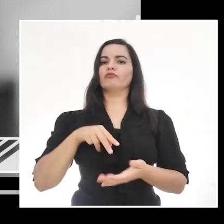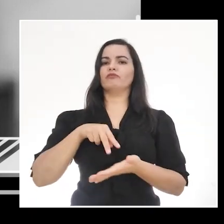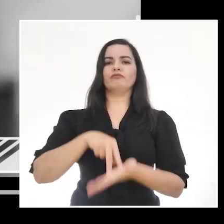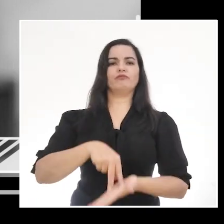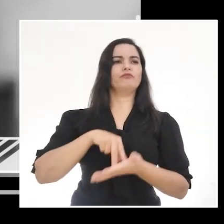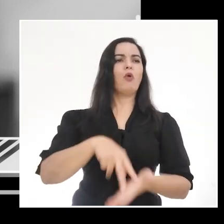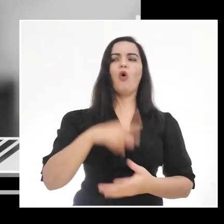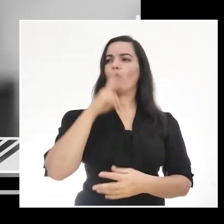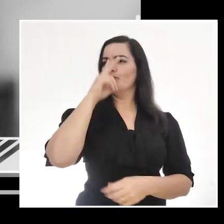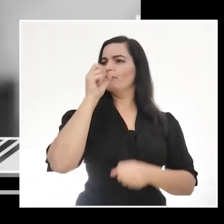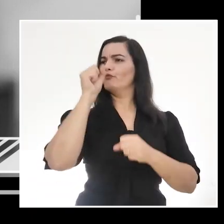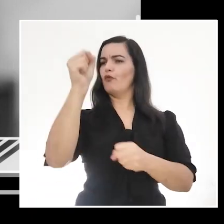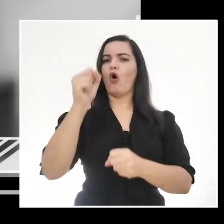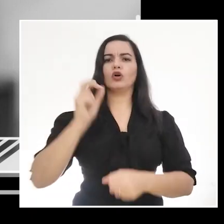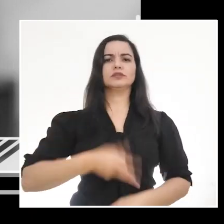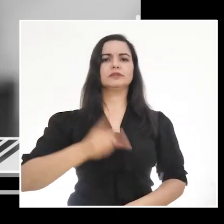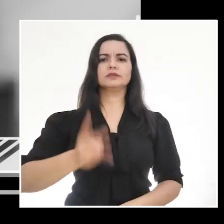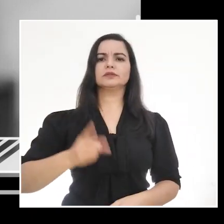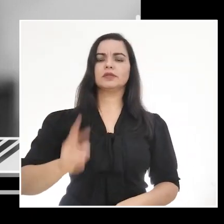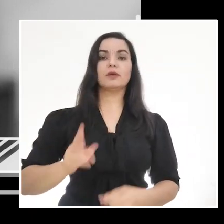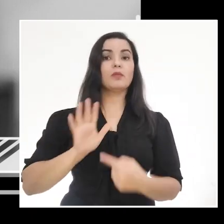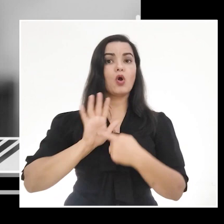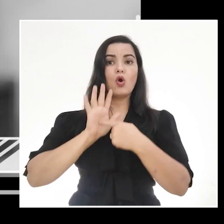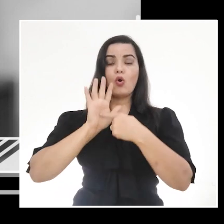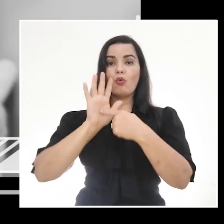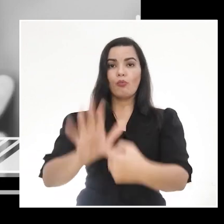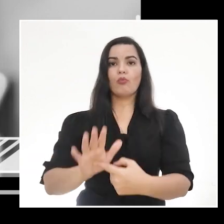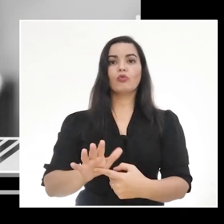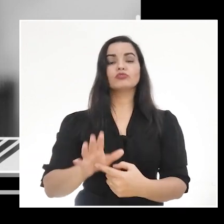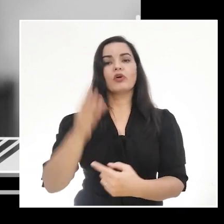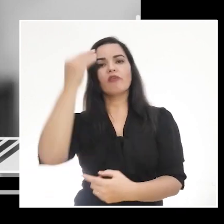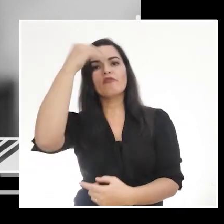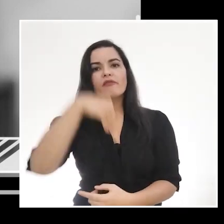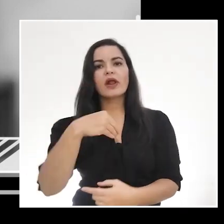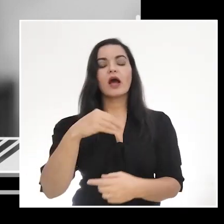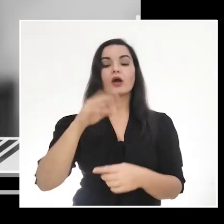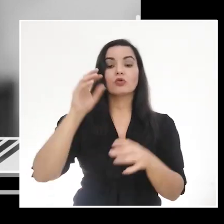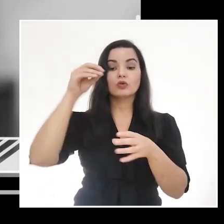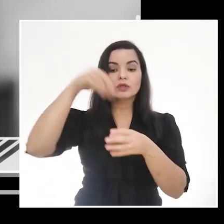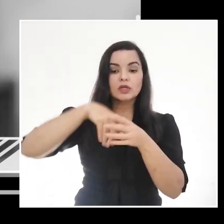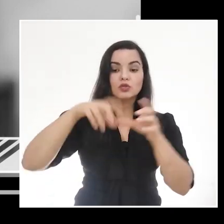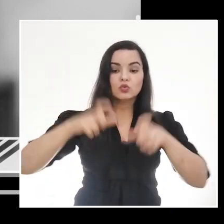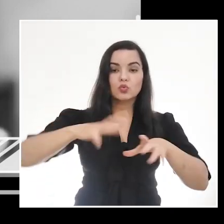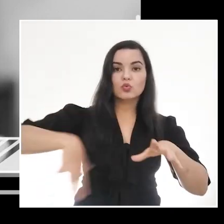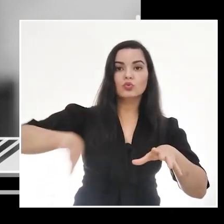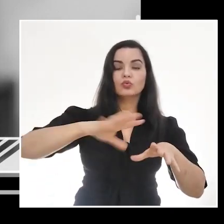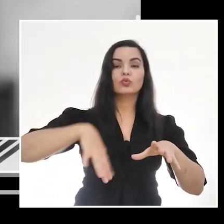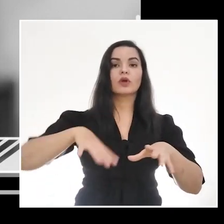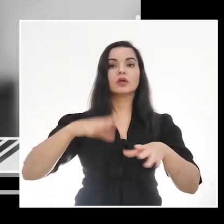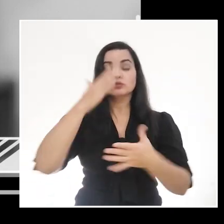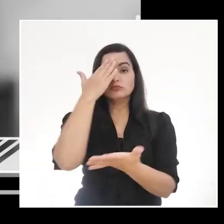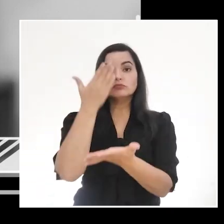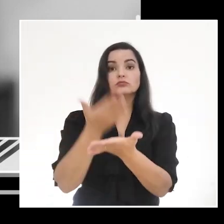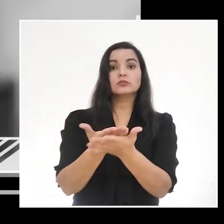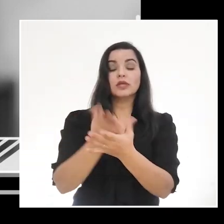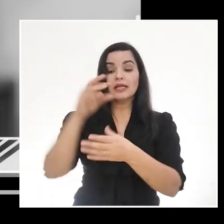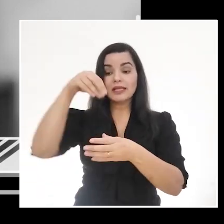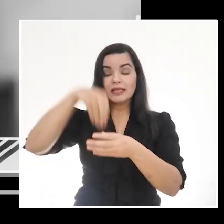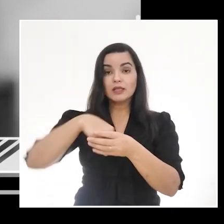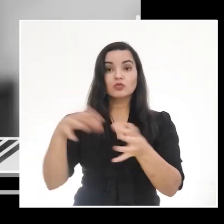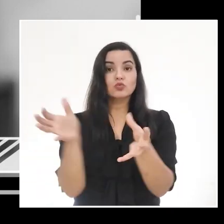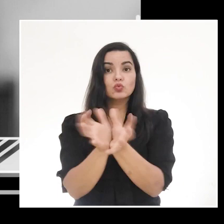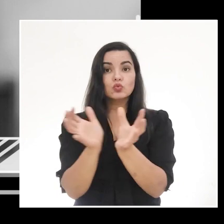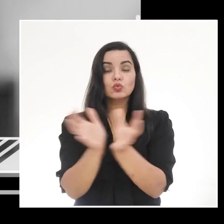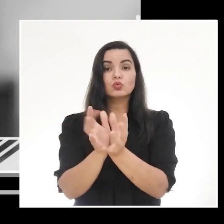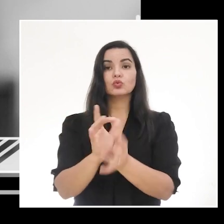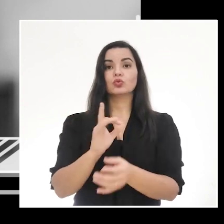onde nós estamos bem o tempo todo, onde somos fortes o tempo todo. Mostrar a vulnerabilidade num